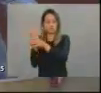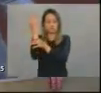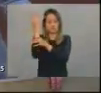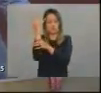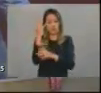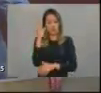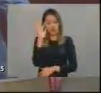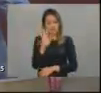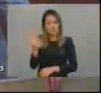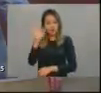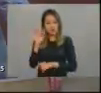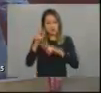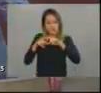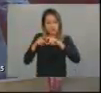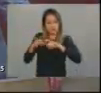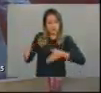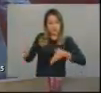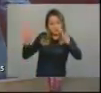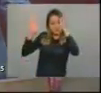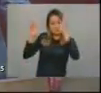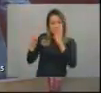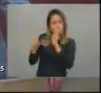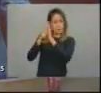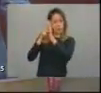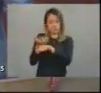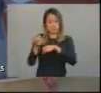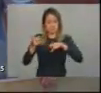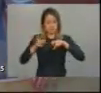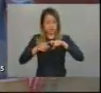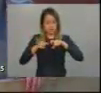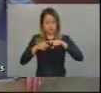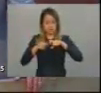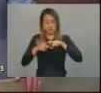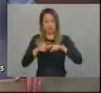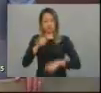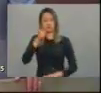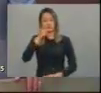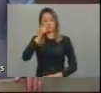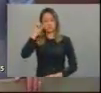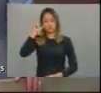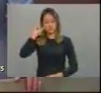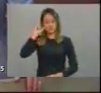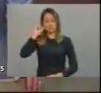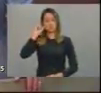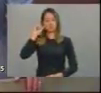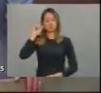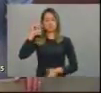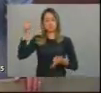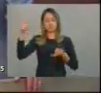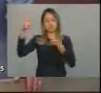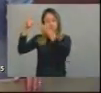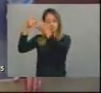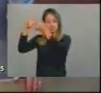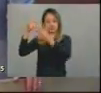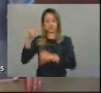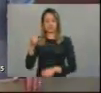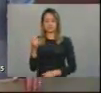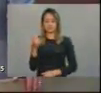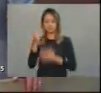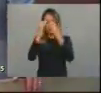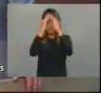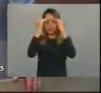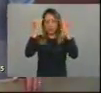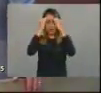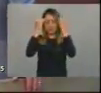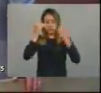dessa Faculdade de Medicina Nós entramos em contato ontem com o senador eunício Oliveira solicitando a